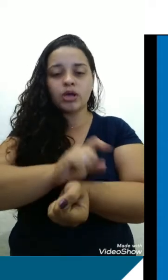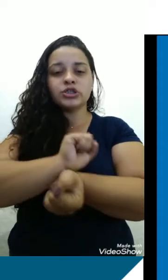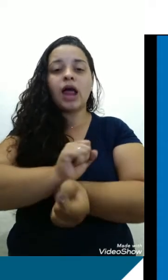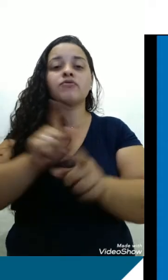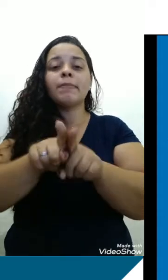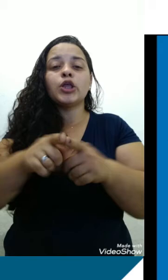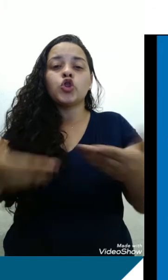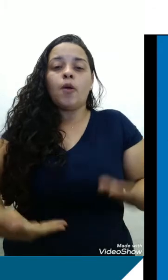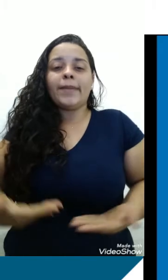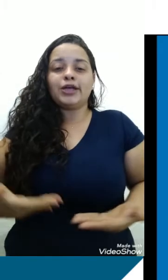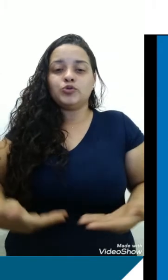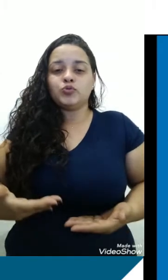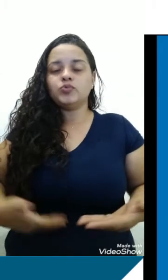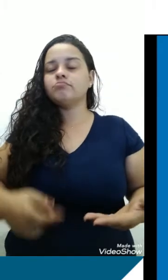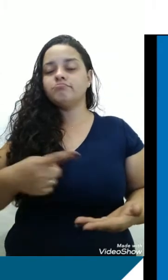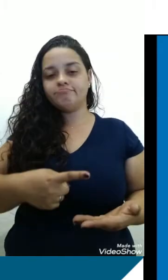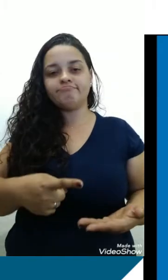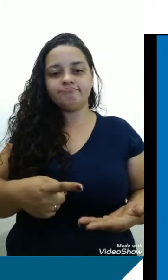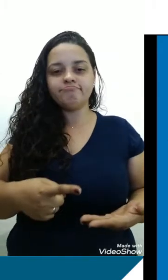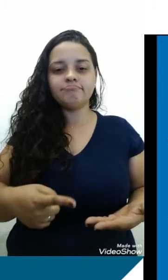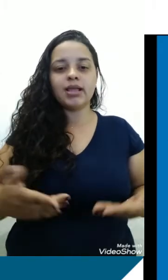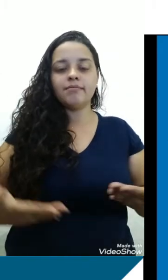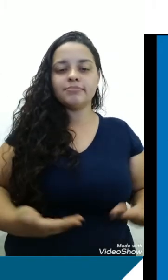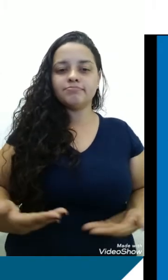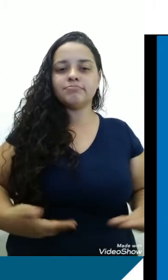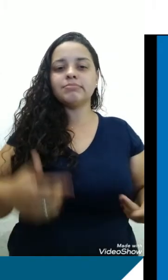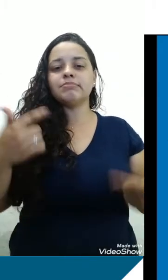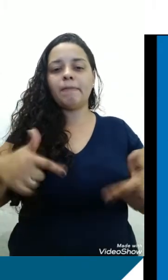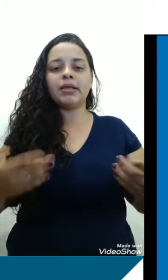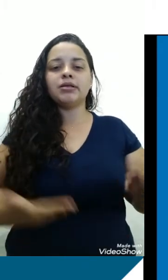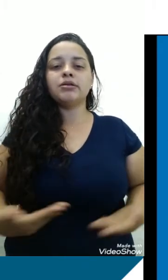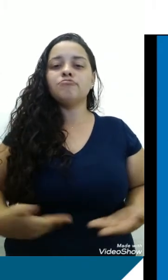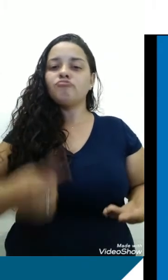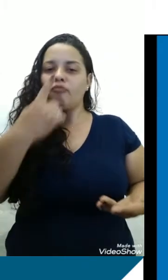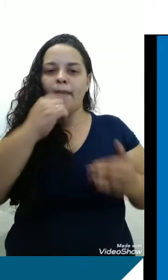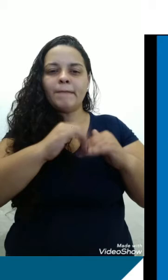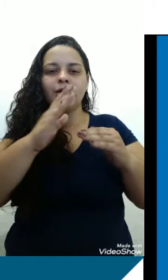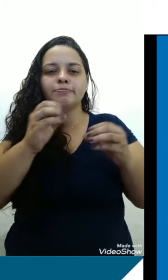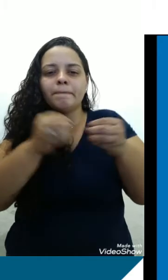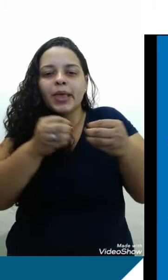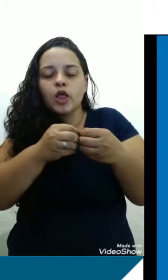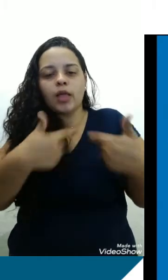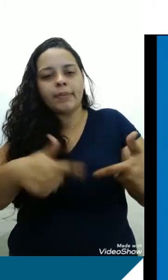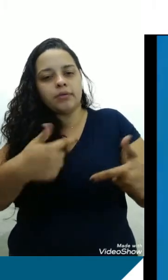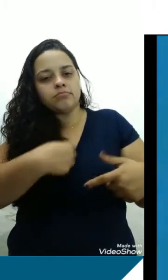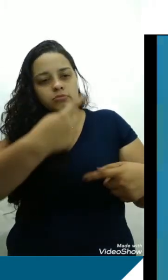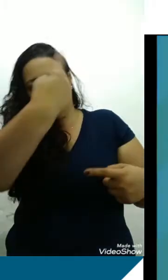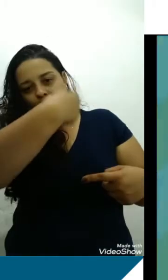escravos domésticos, né, que trabalhariam diretamente, ali em contato direto, mais íntimo com os